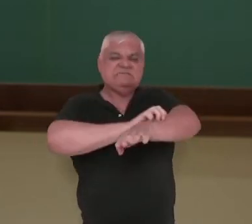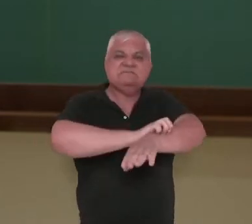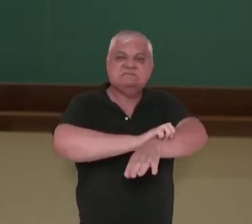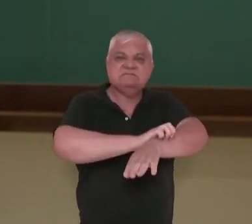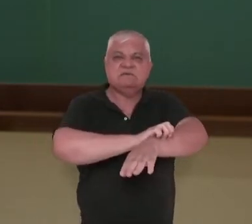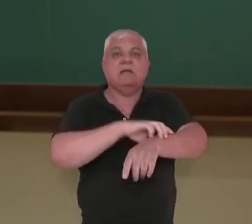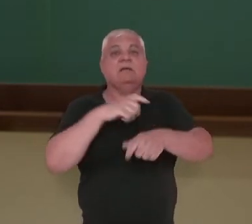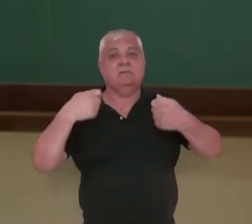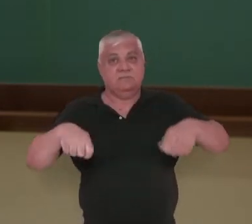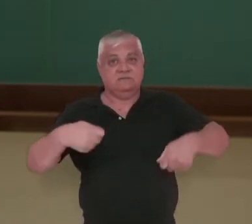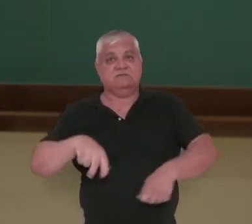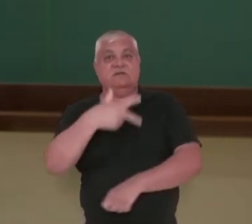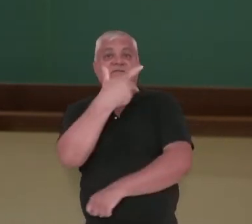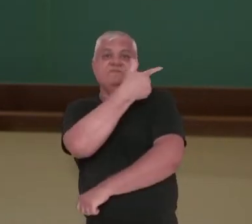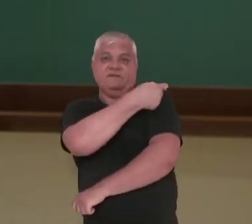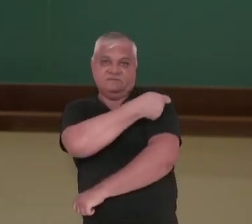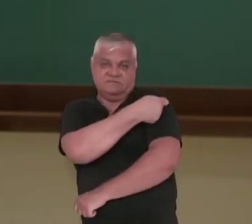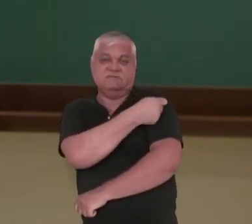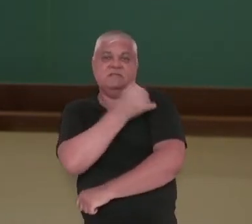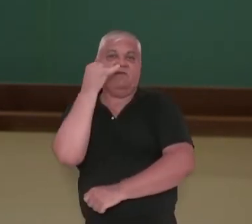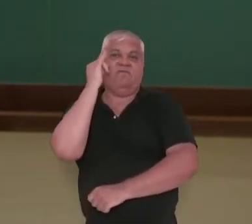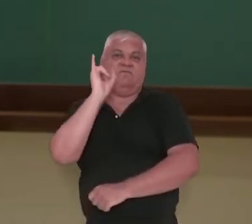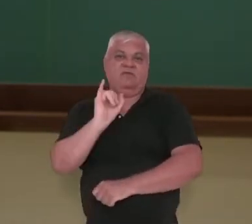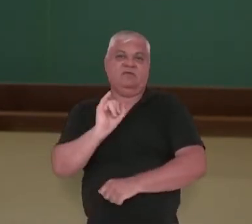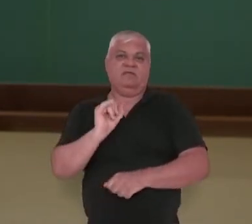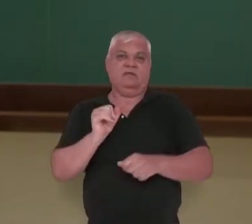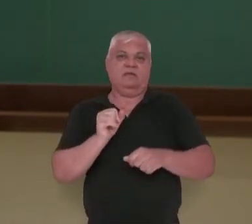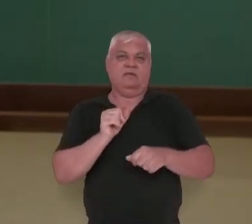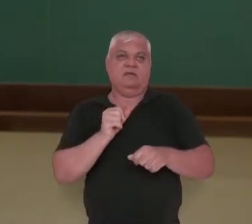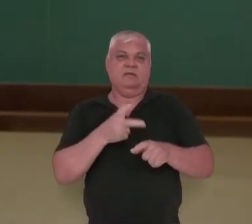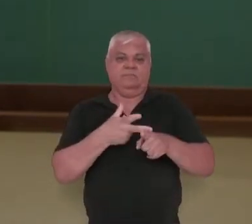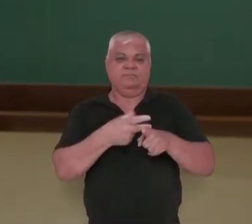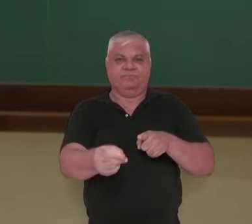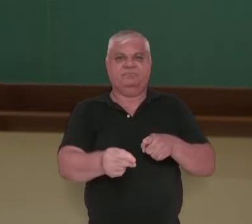devemos tomar uma vacina que evita o desenvolvimento